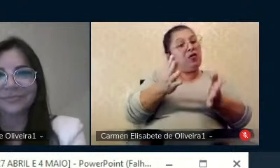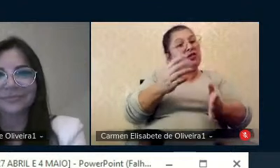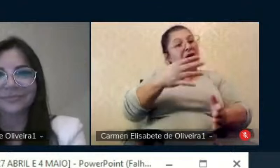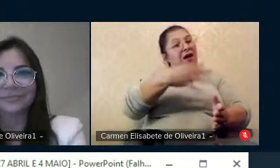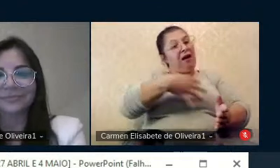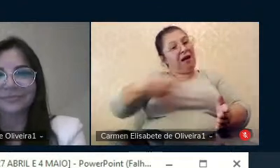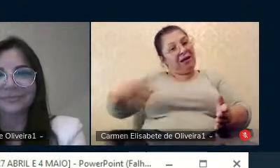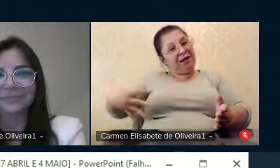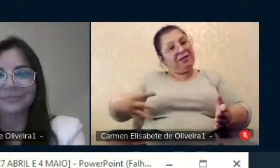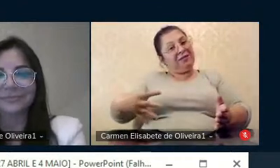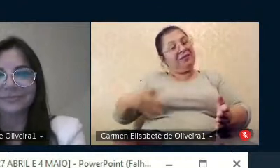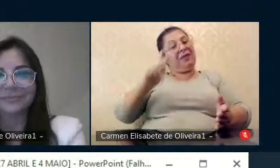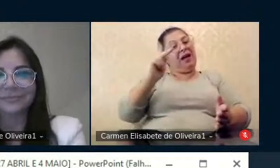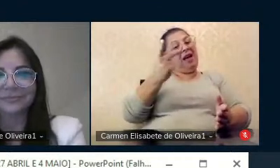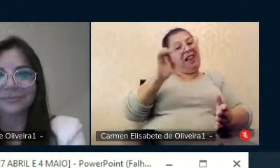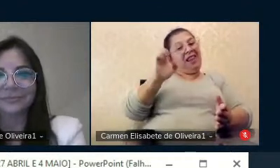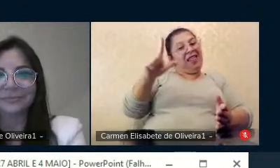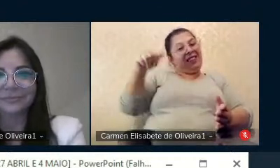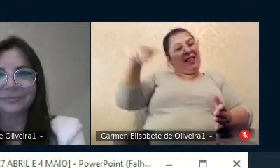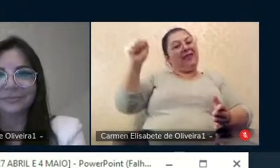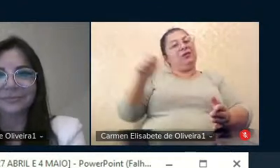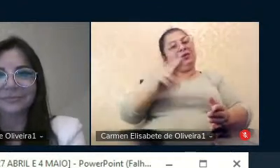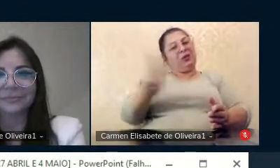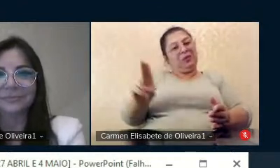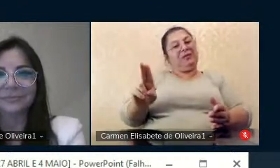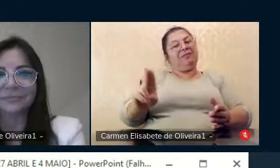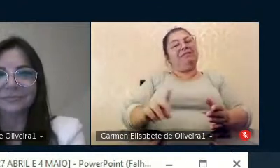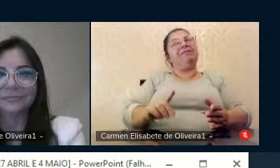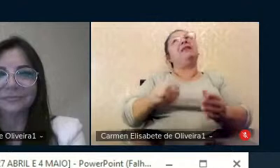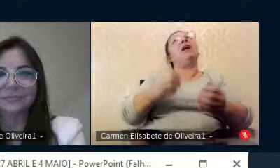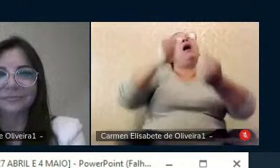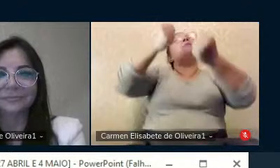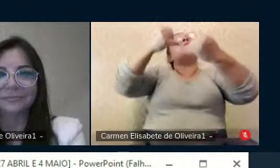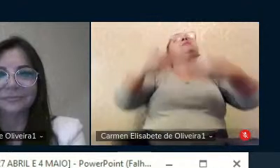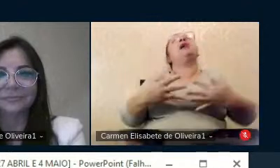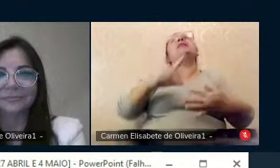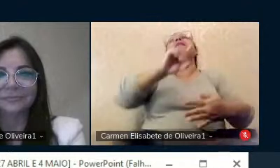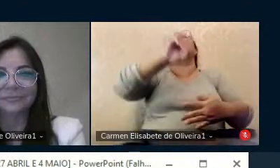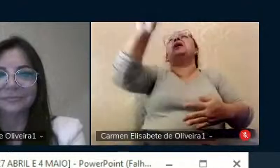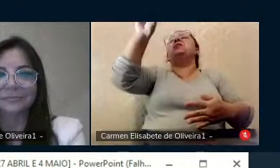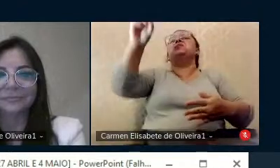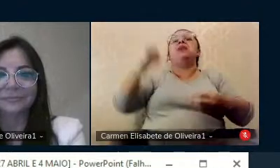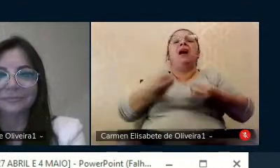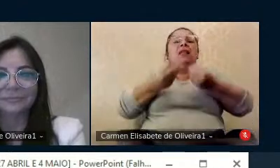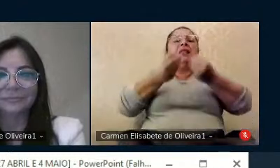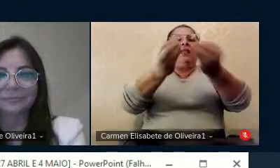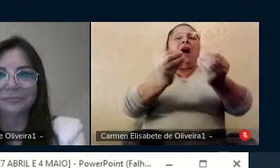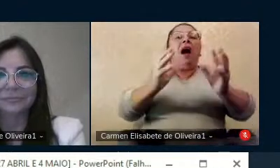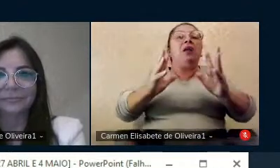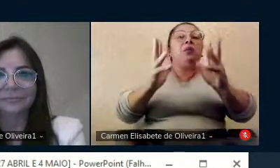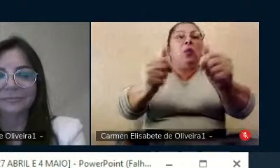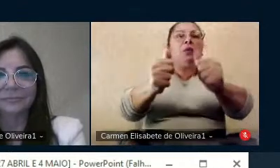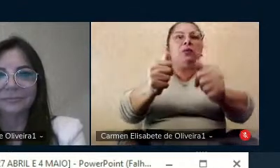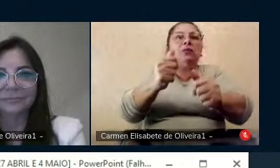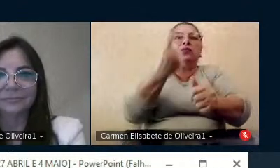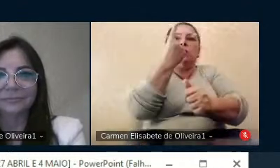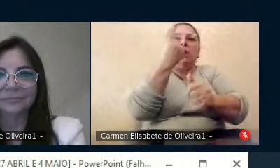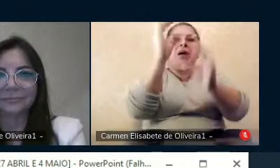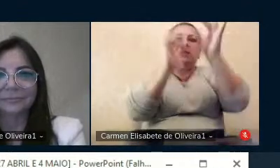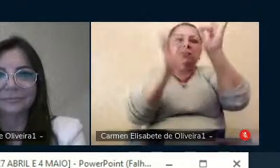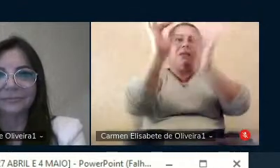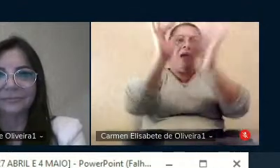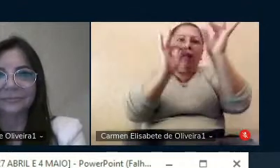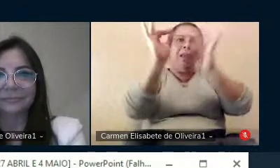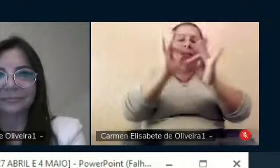Helena Collodi que diz assim: Deus dá a todos uma estrela.